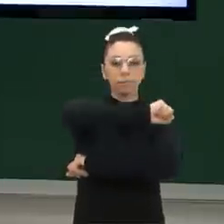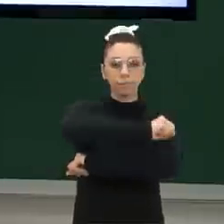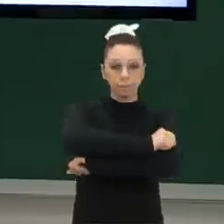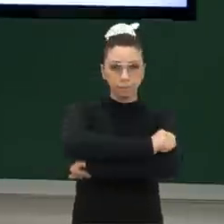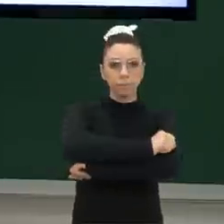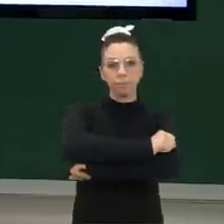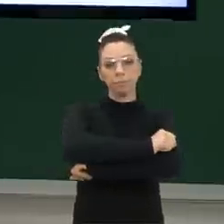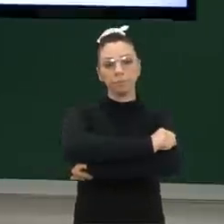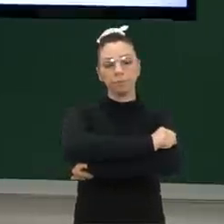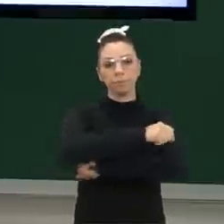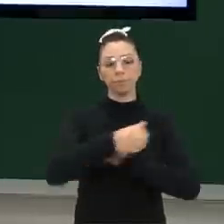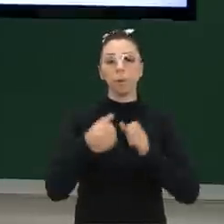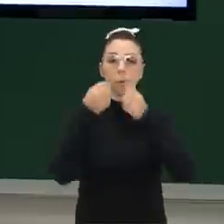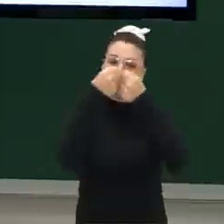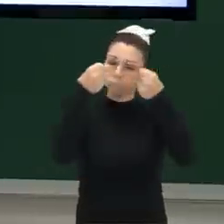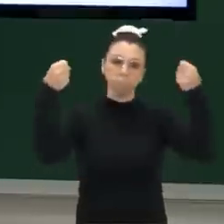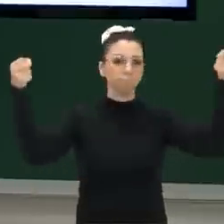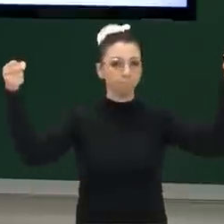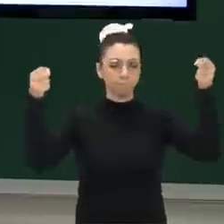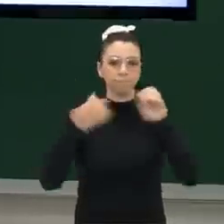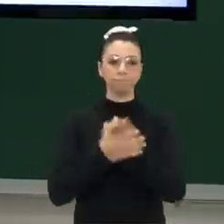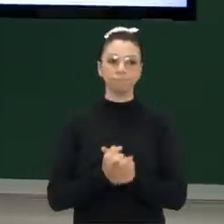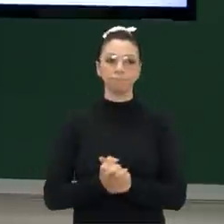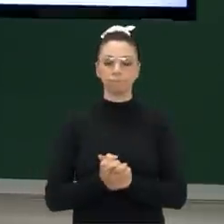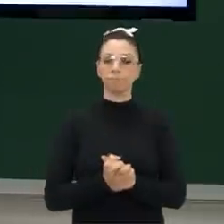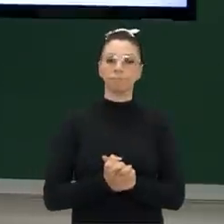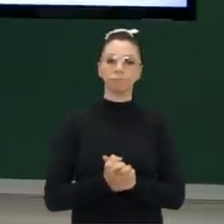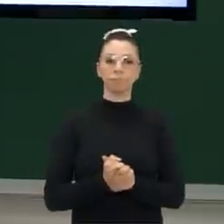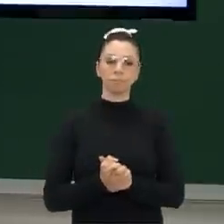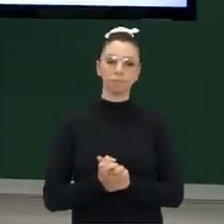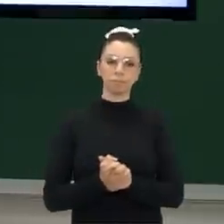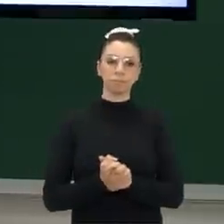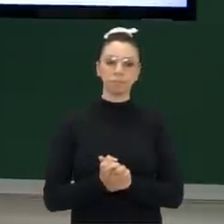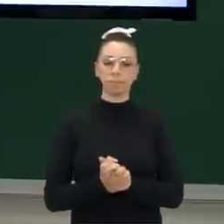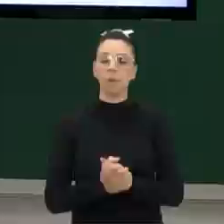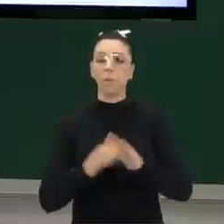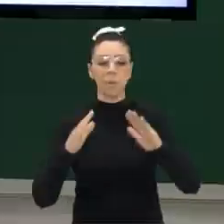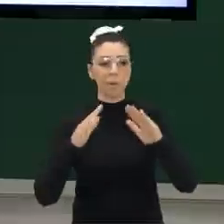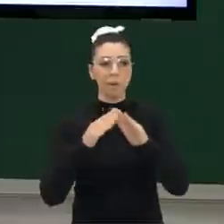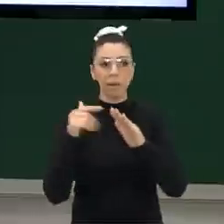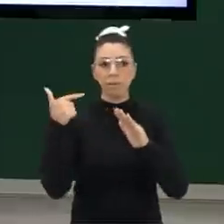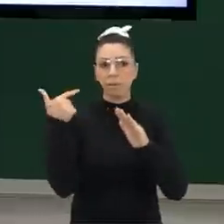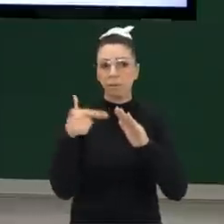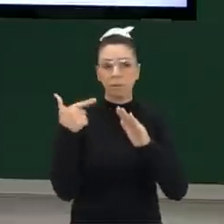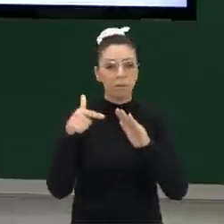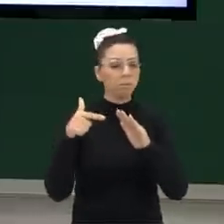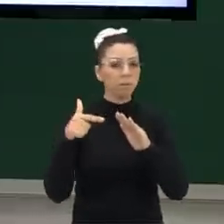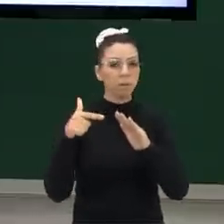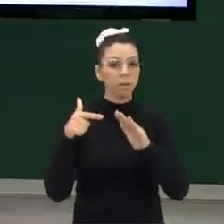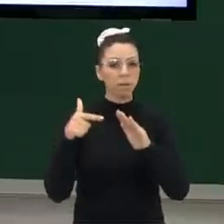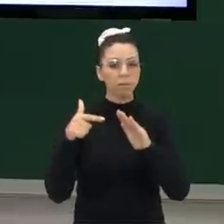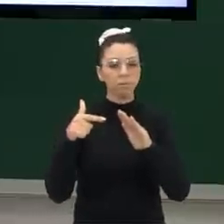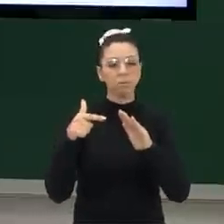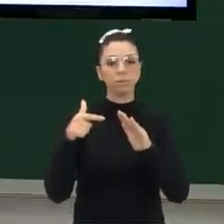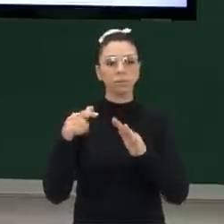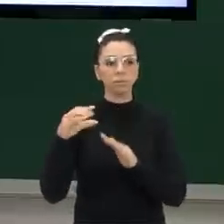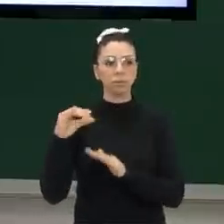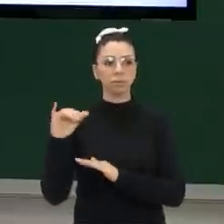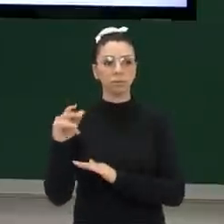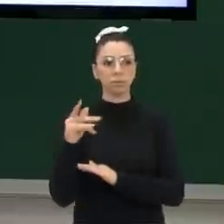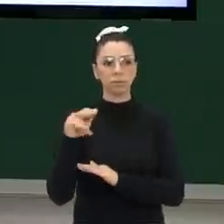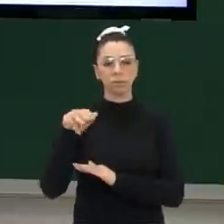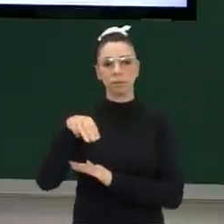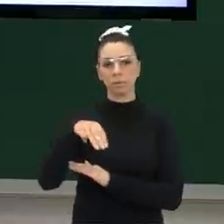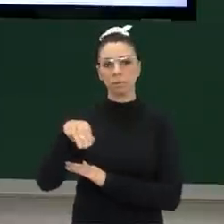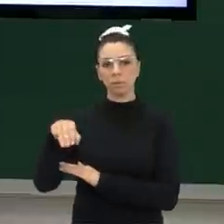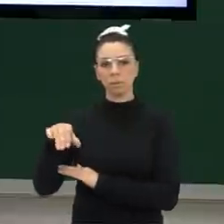as janelas. Mas olha só, nenhuma dessas casas tem chimney, que a gente já vai aprender o que